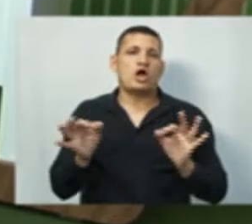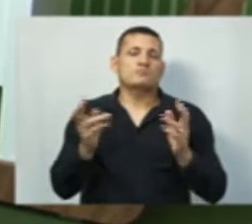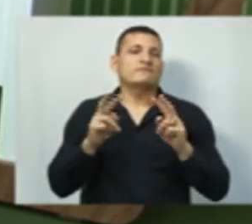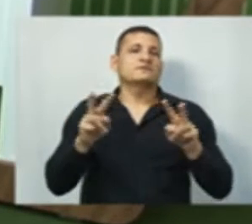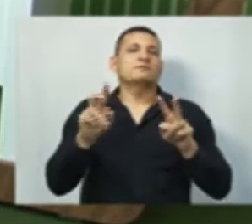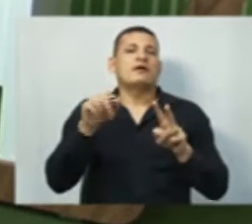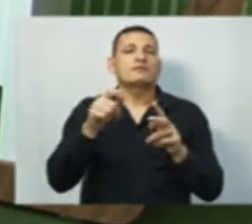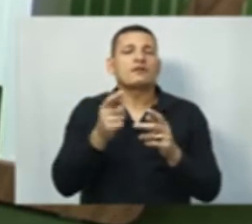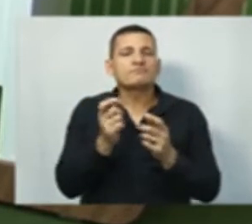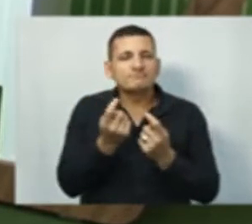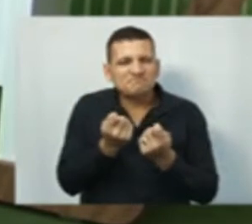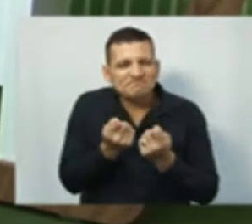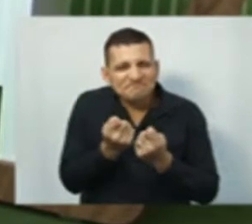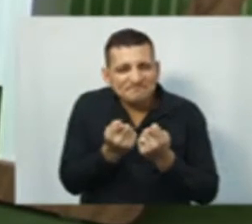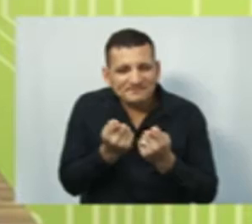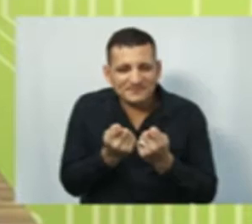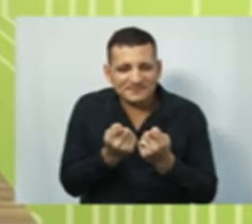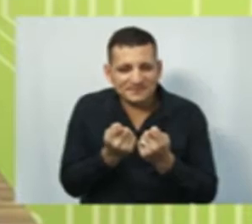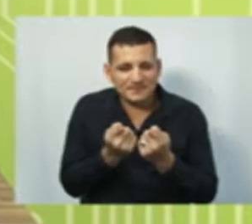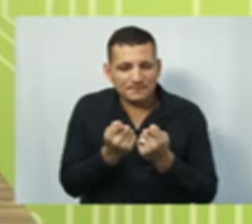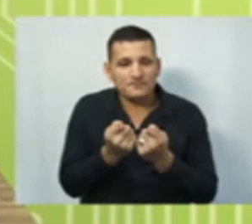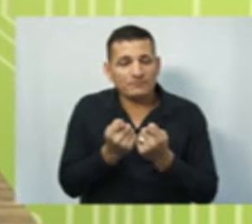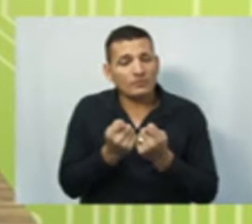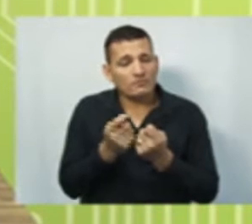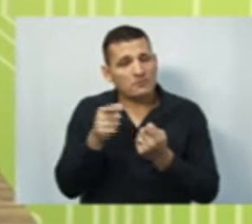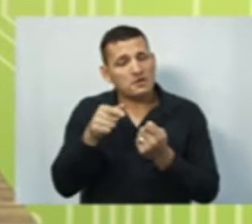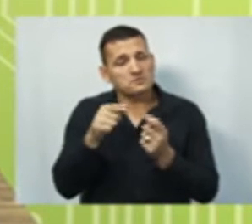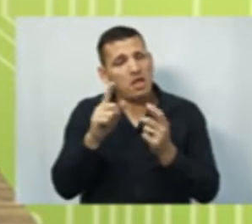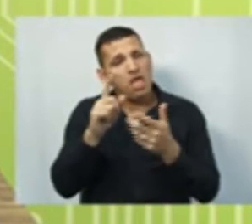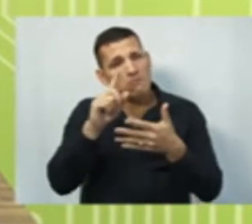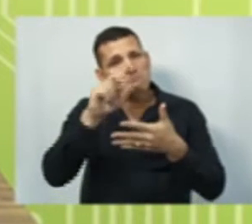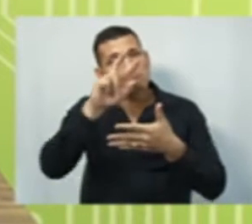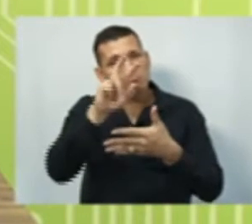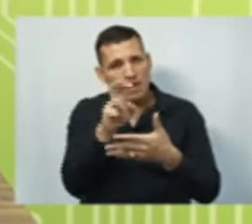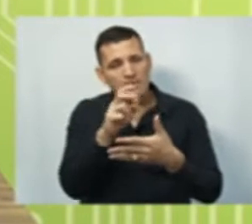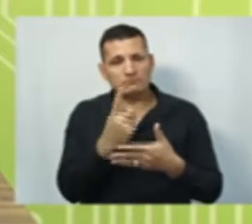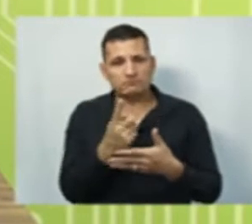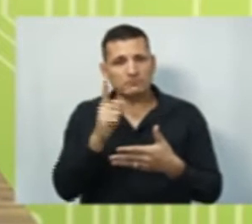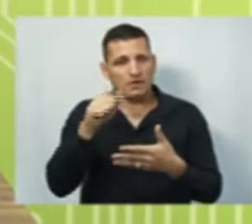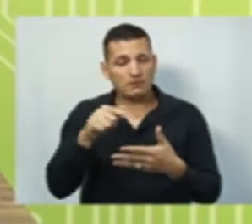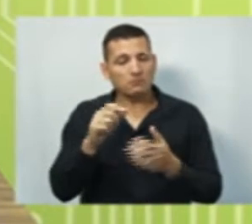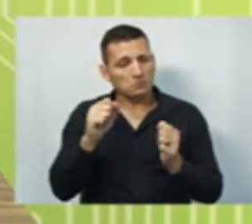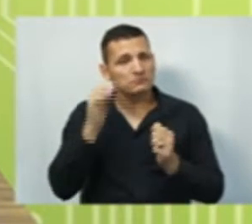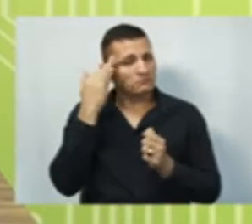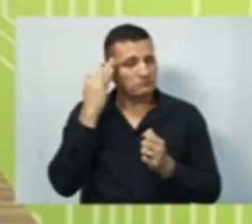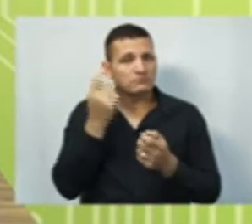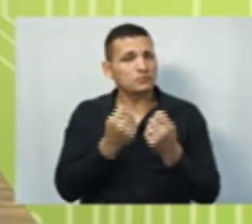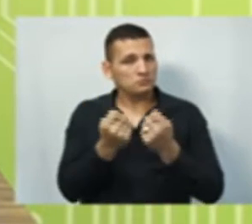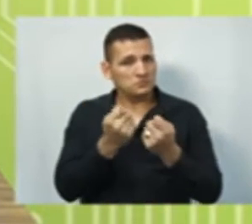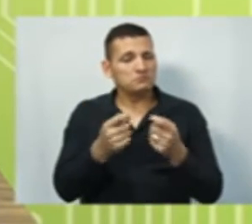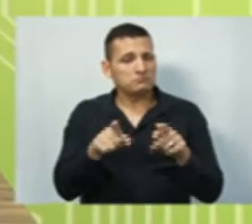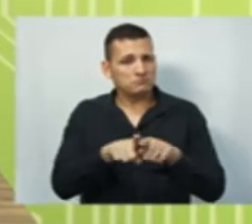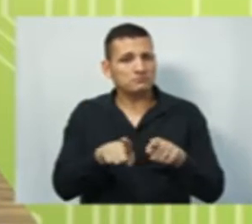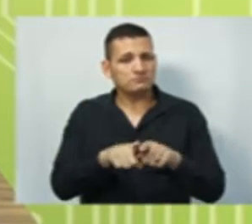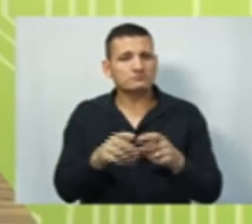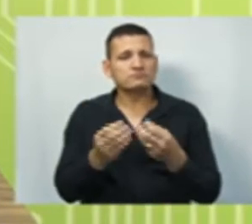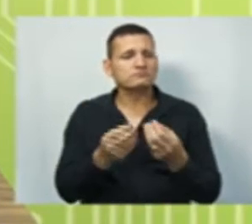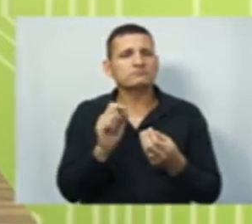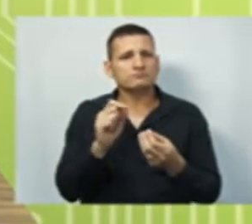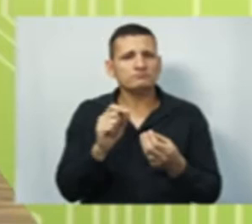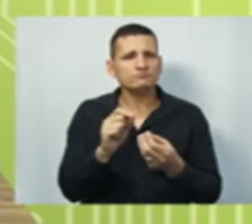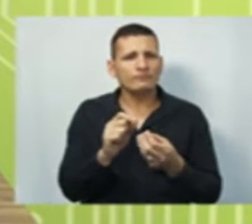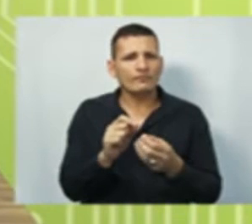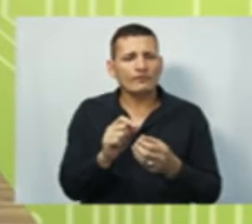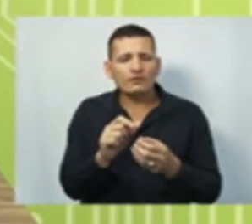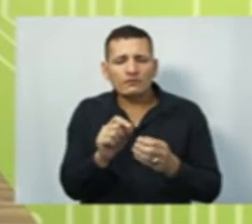ser econômico, do economizar. Esse é um tópico, né? Nós podemos entender a economia como isso também. Essa questão de gestão de recursos